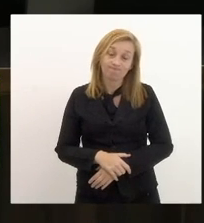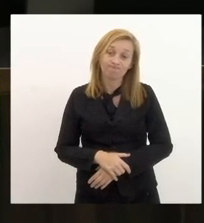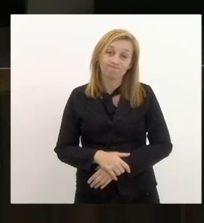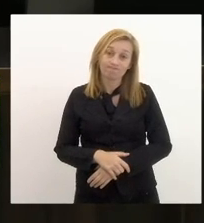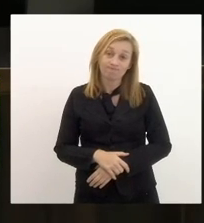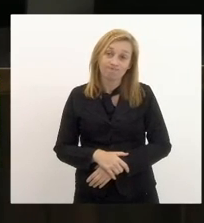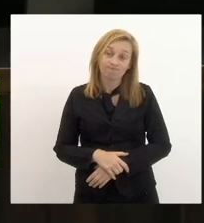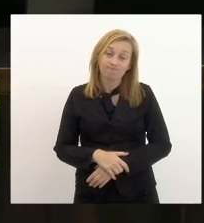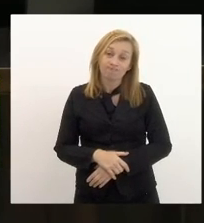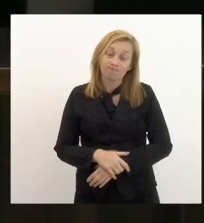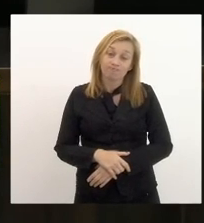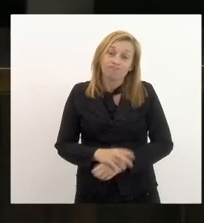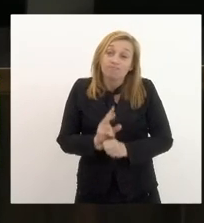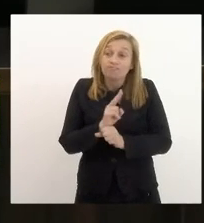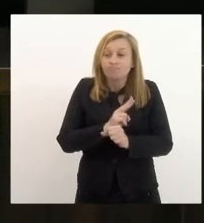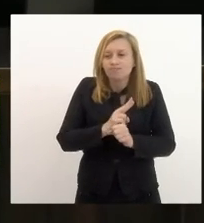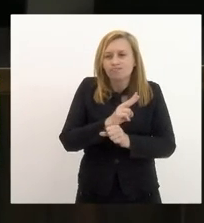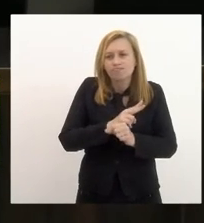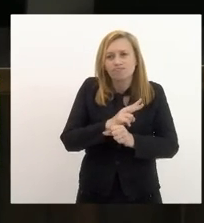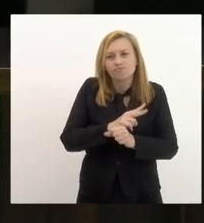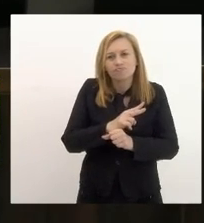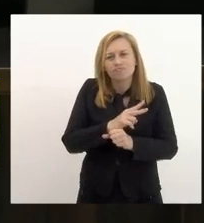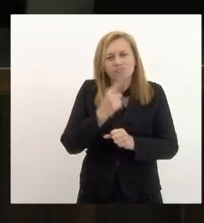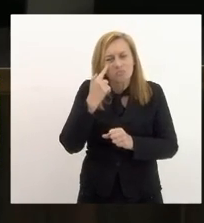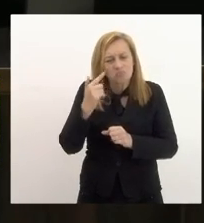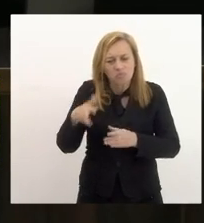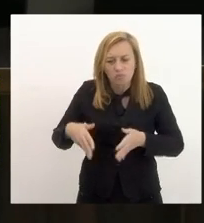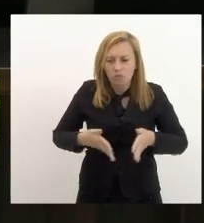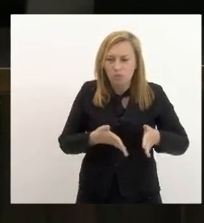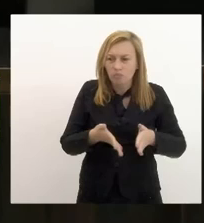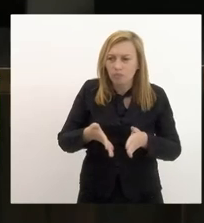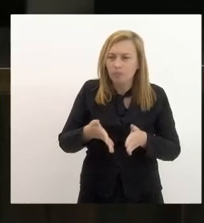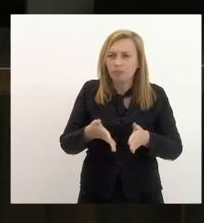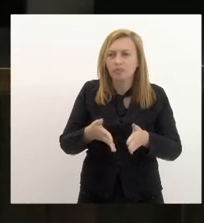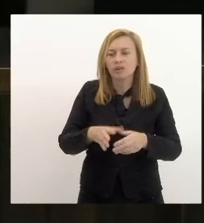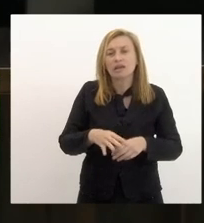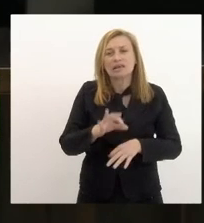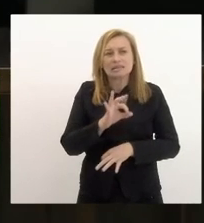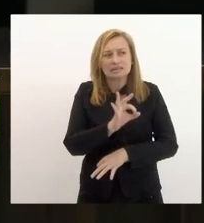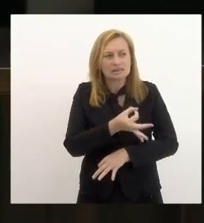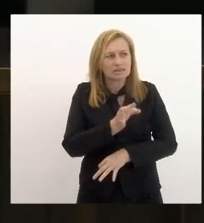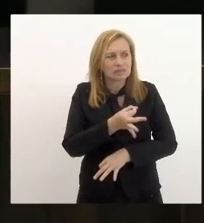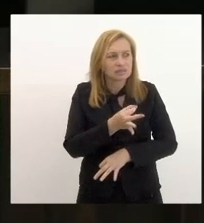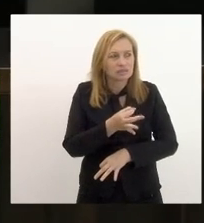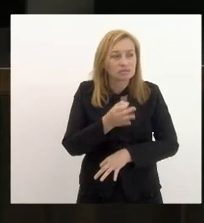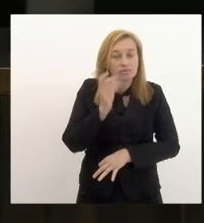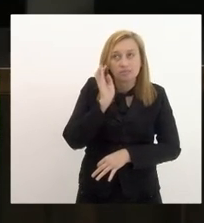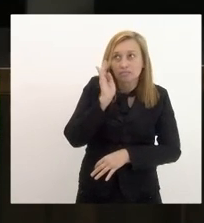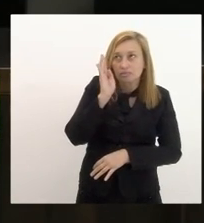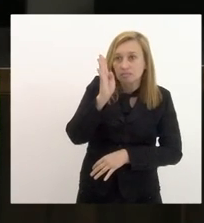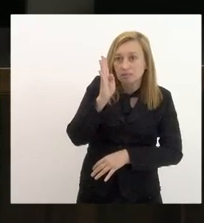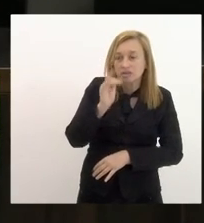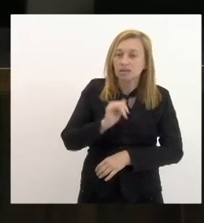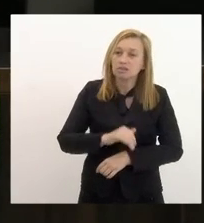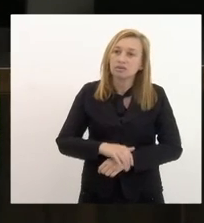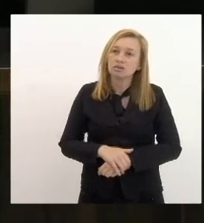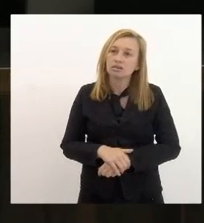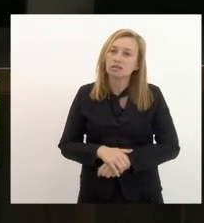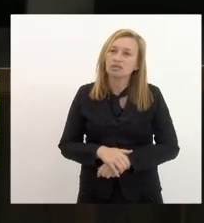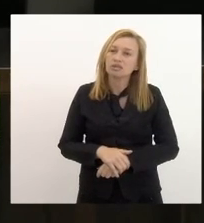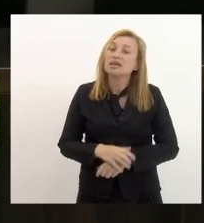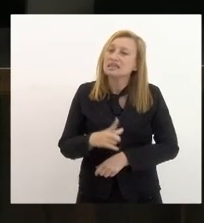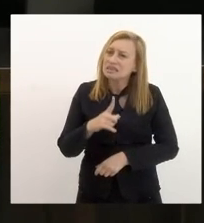e a gente procura buscar os caminhos exatamente não Esperança além